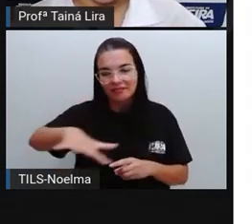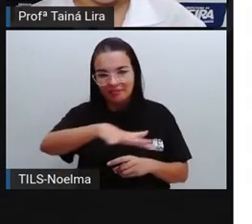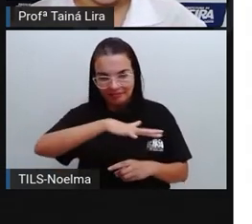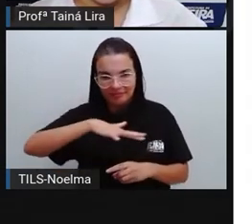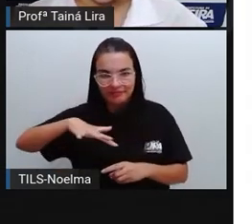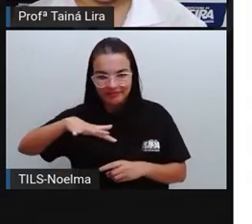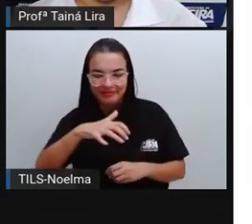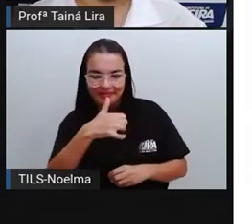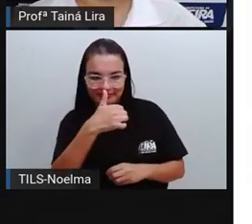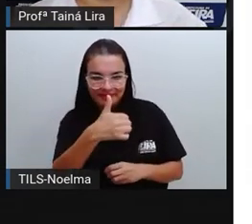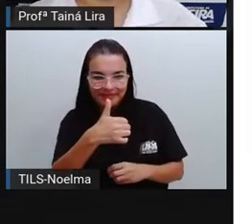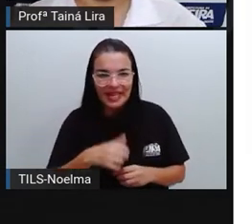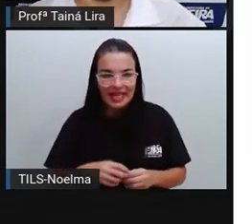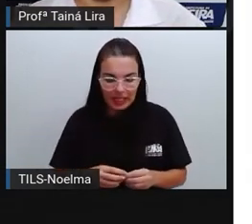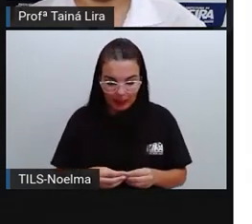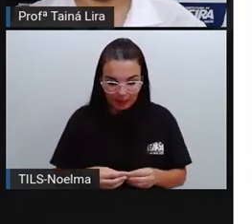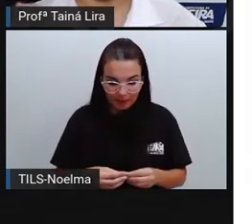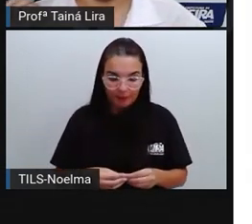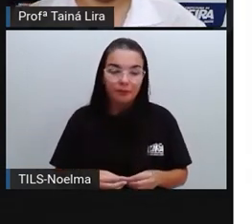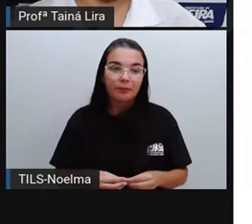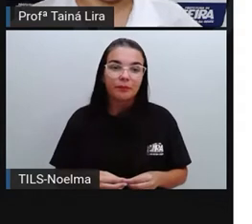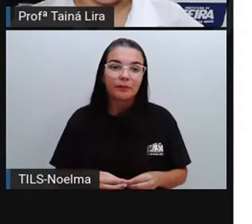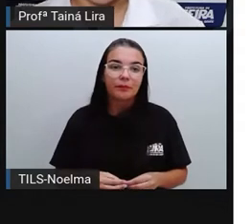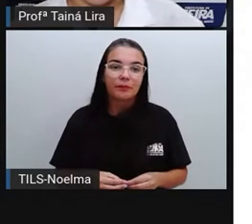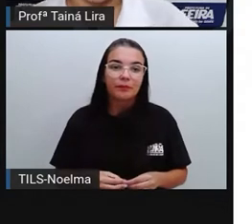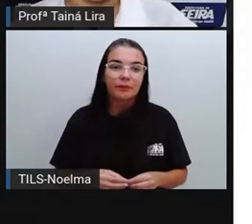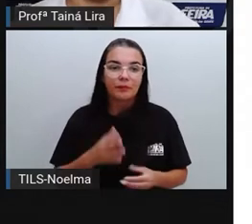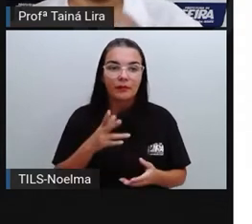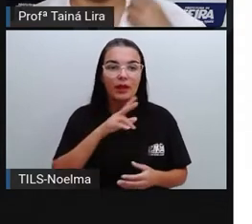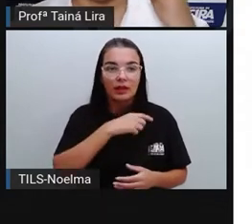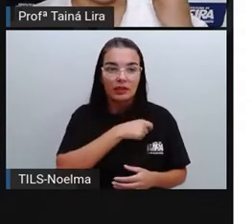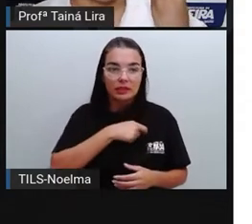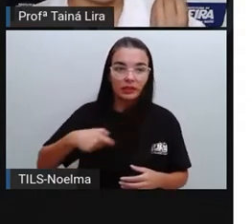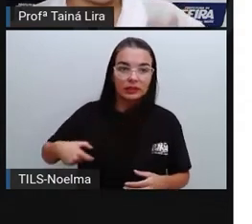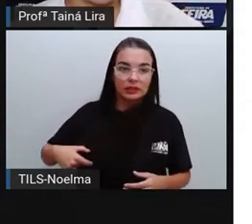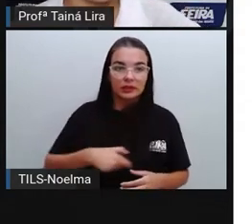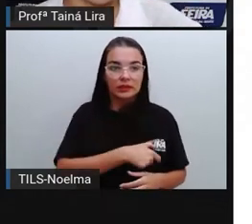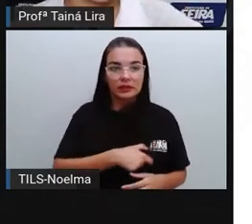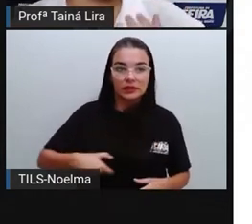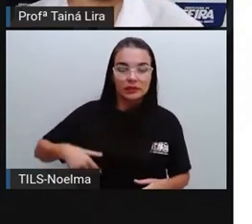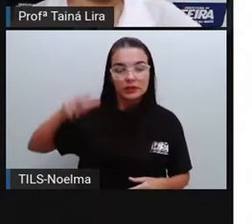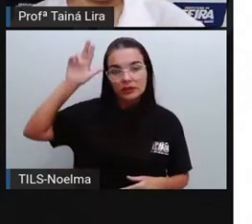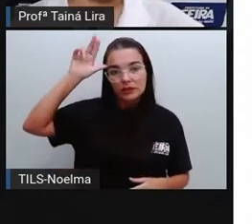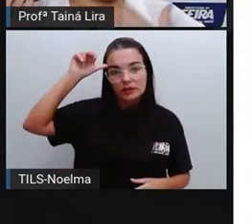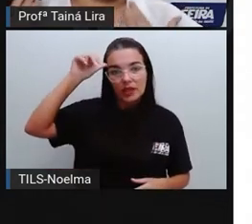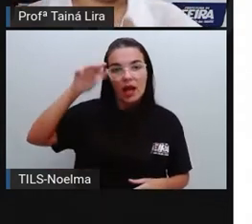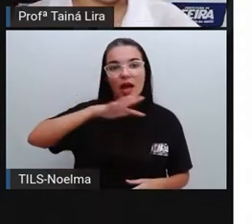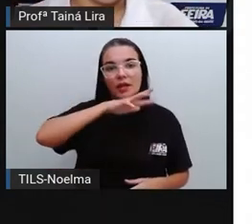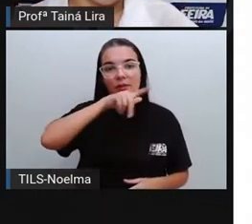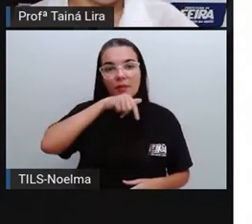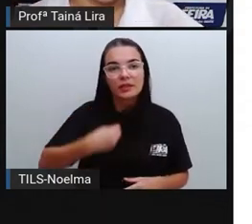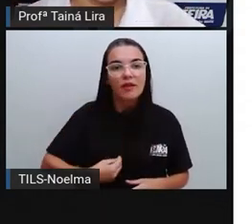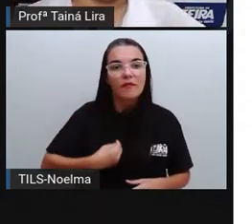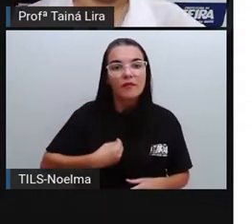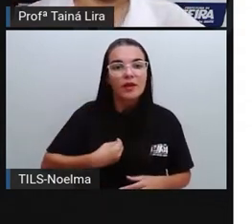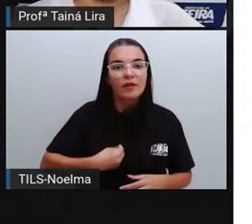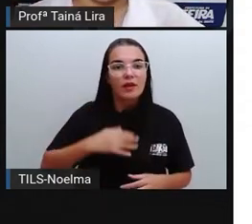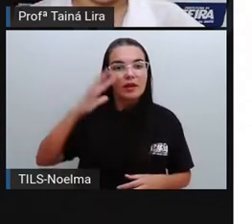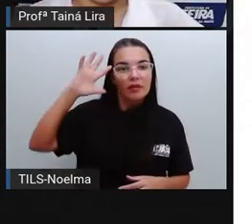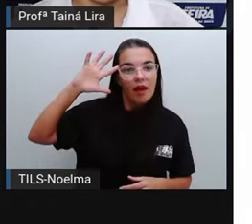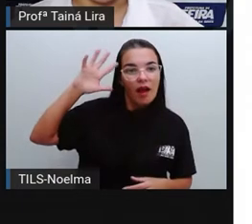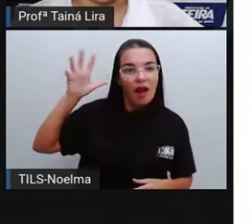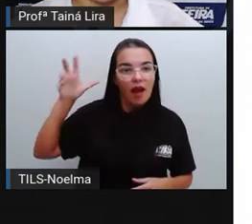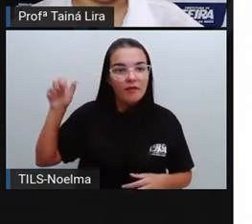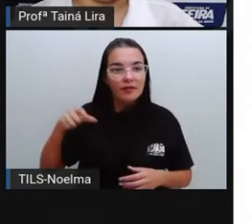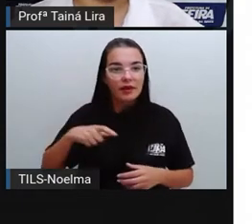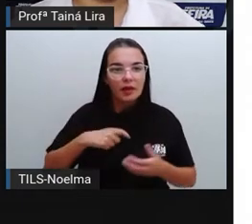tá? Eu trouxe aqui, ó, as zebras. Então, são animais que vivem na savana africana e podem